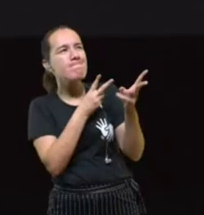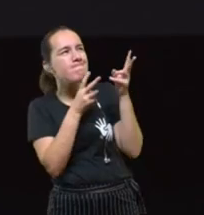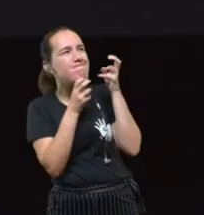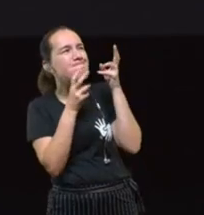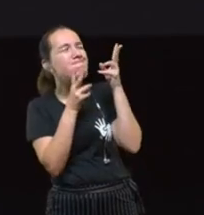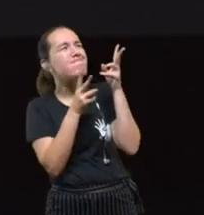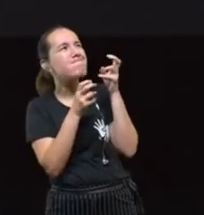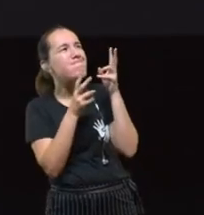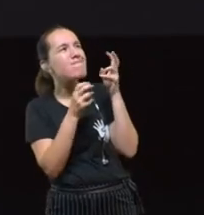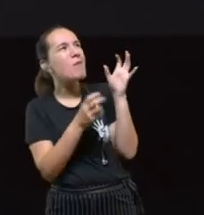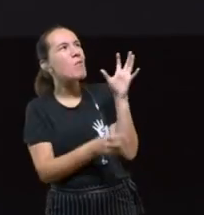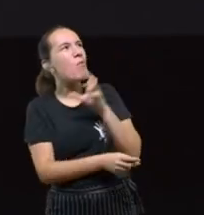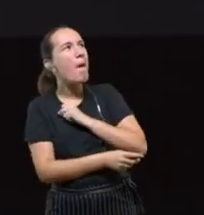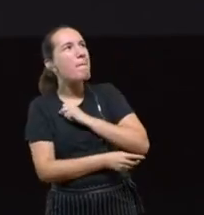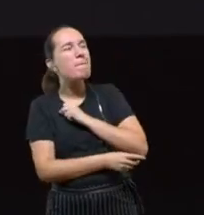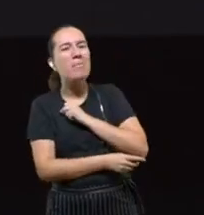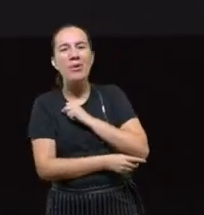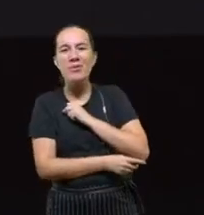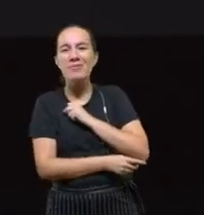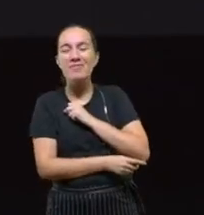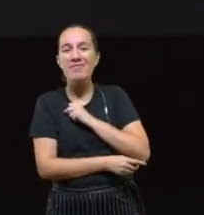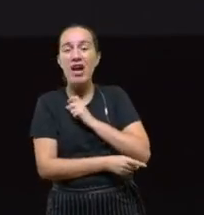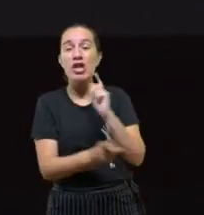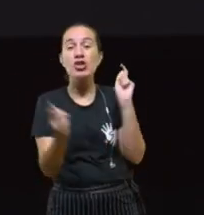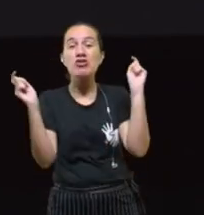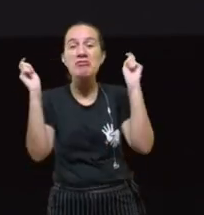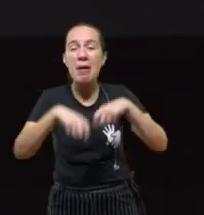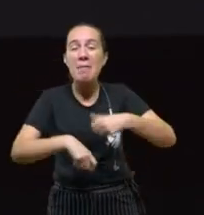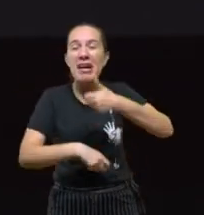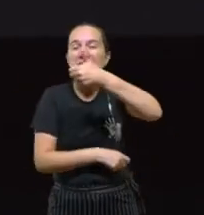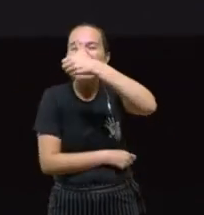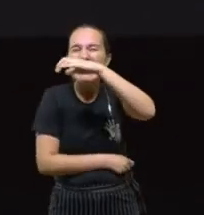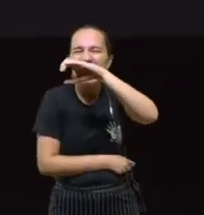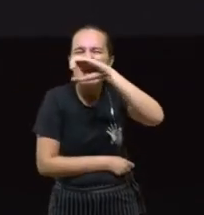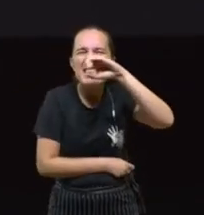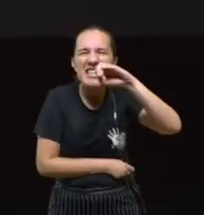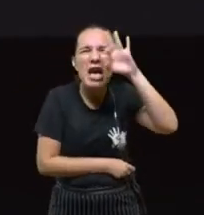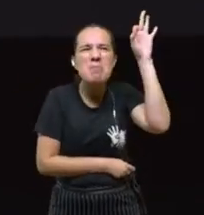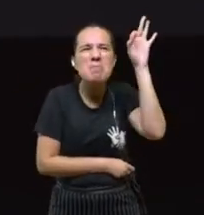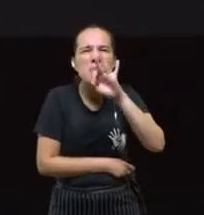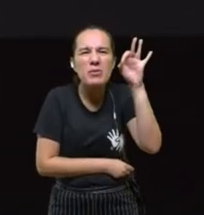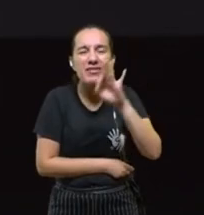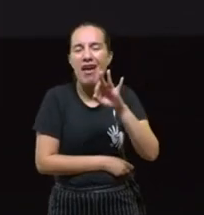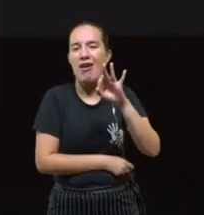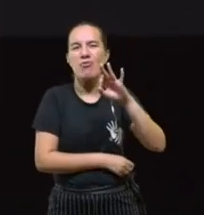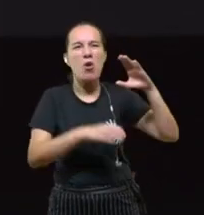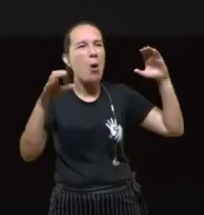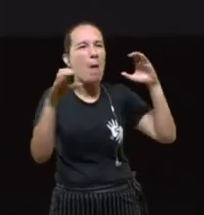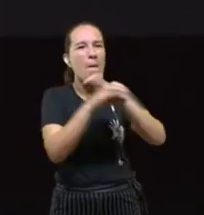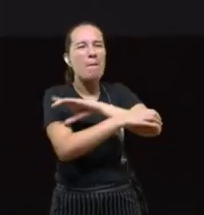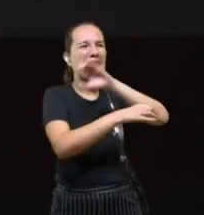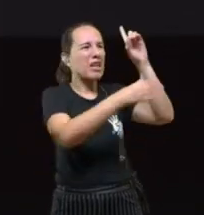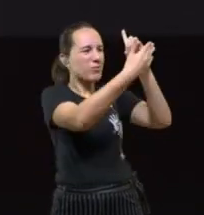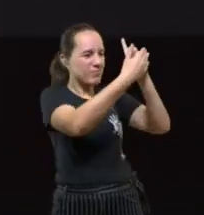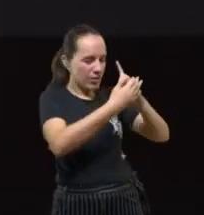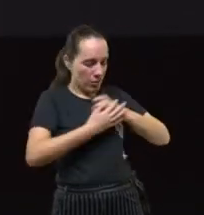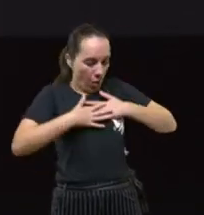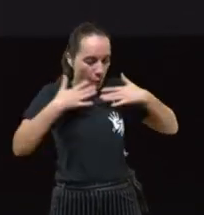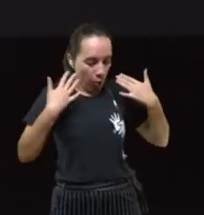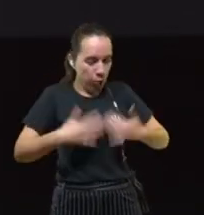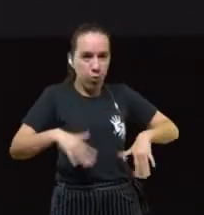amor, podemos receber a plenitude de Deus. Salmos